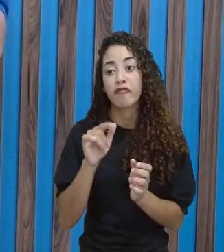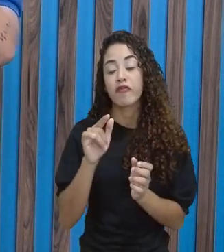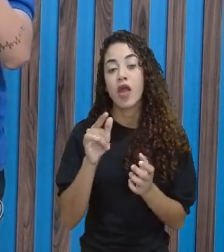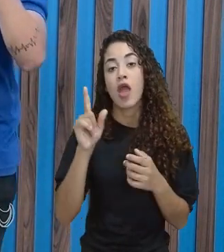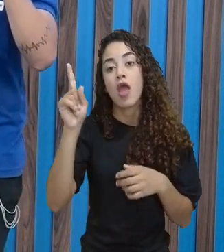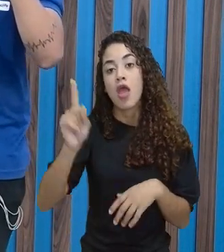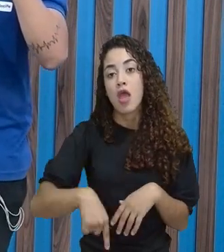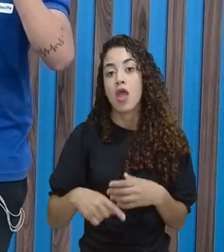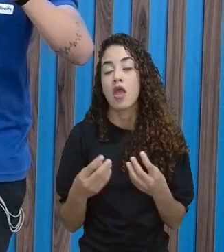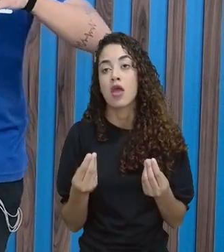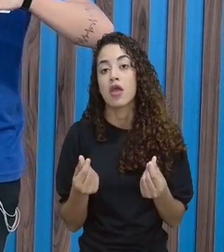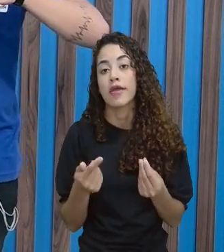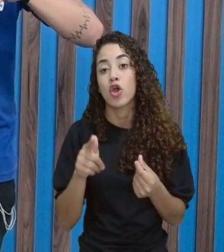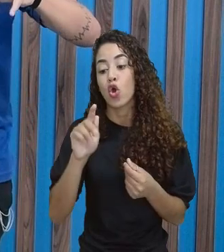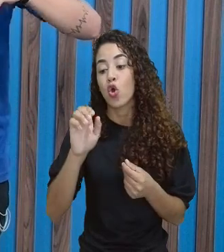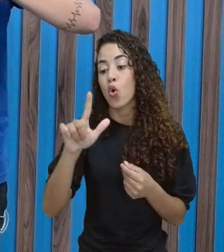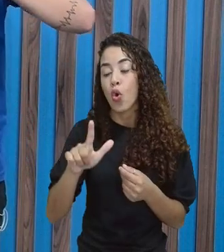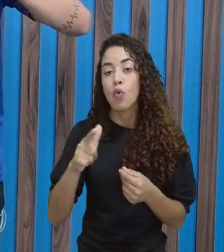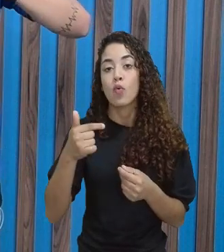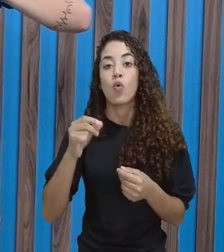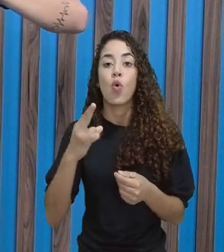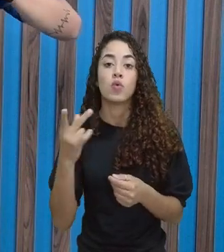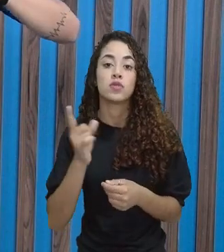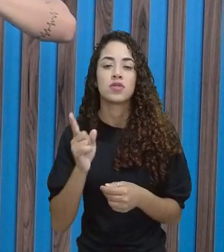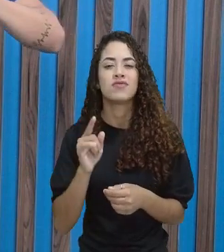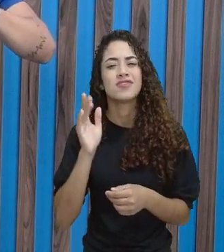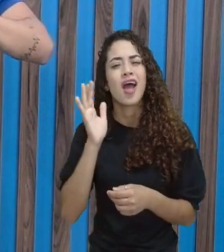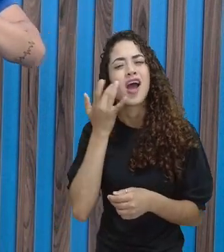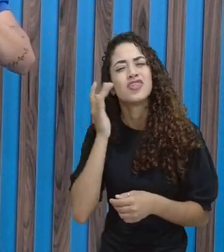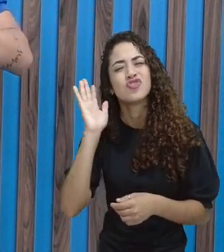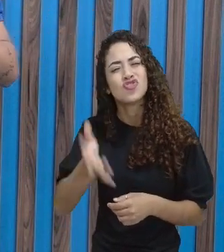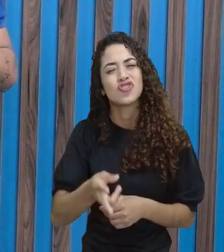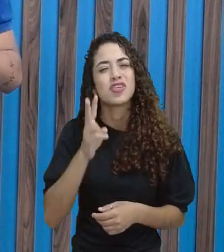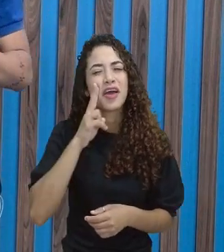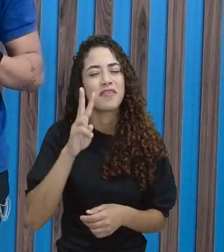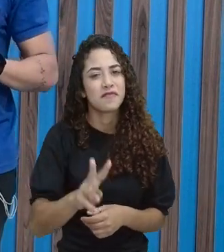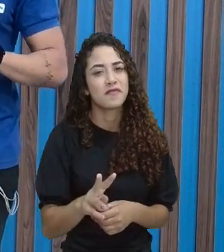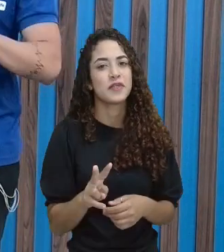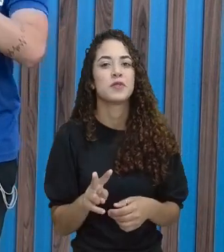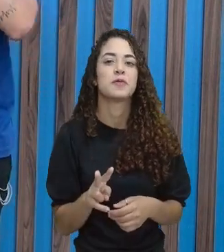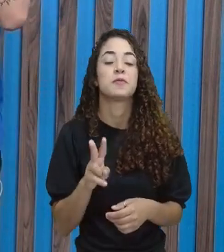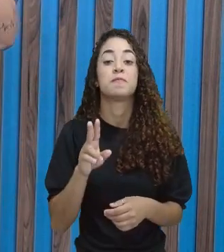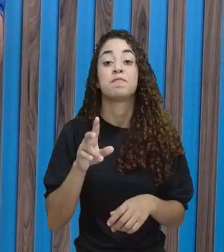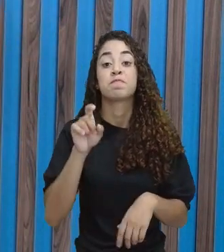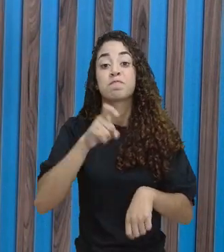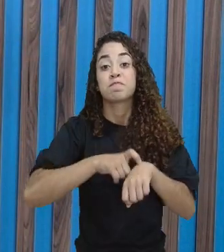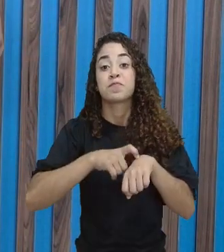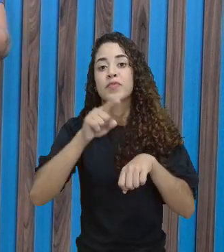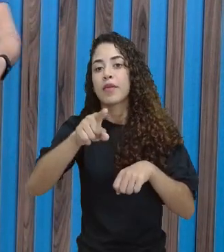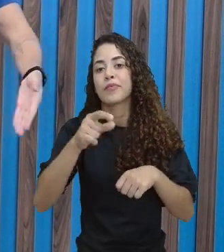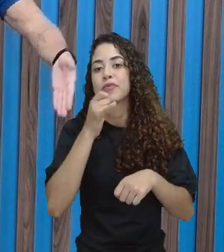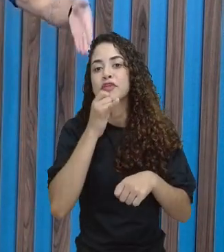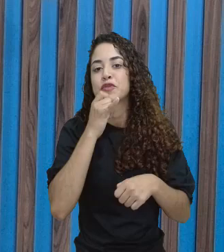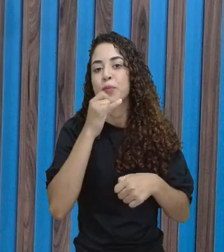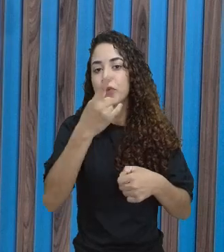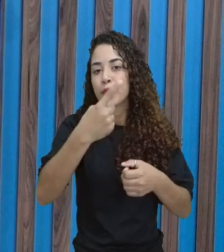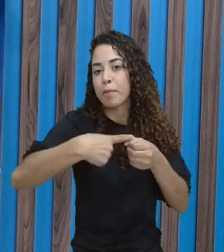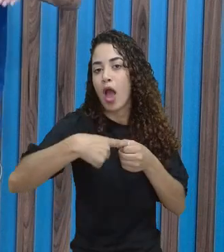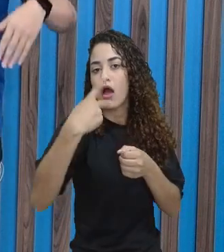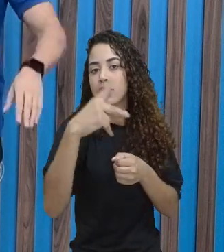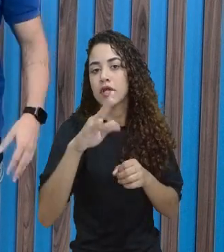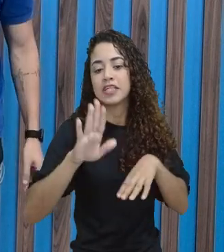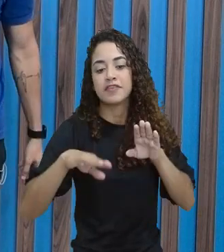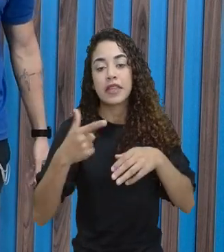já viram aí jogando aquelas partidas, né? Por aí pelo bairro de vocês. Quando não tem aquela tela,